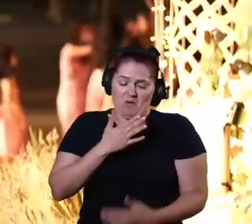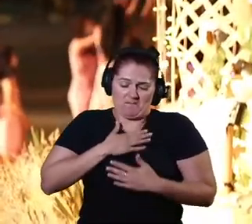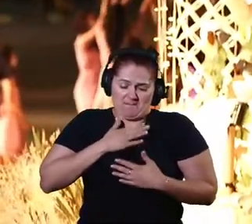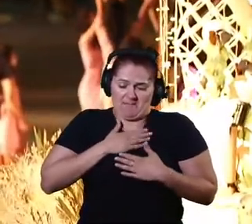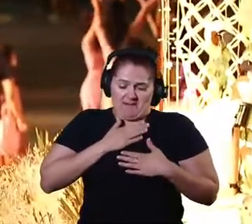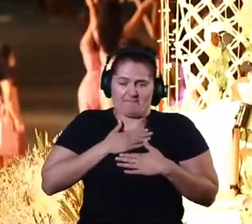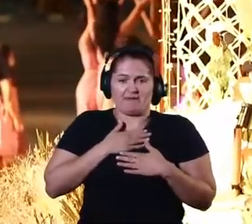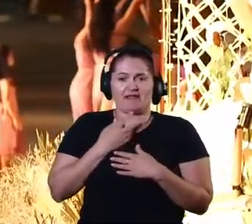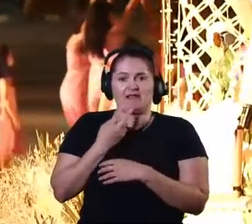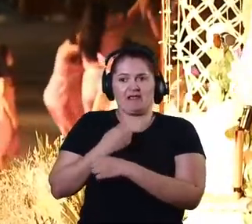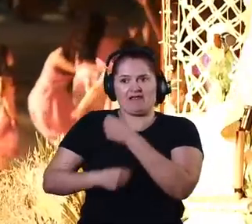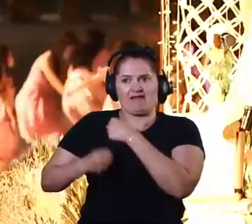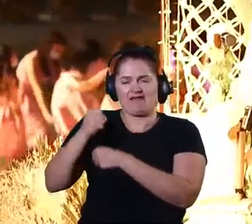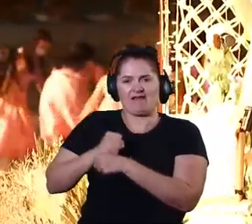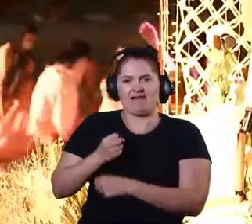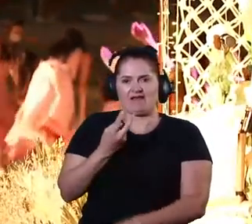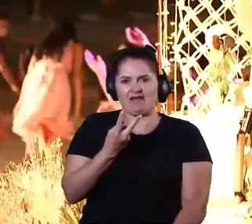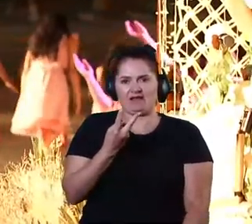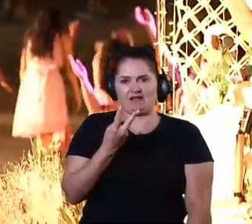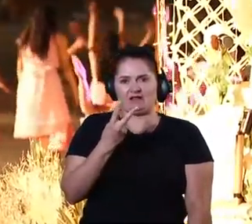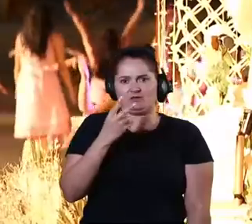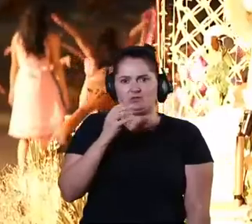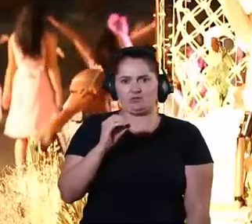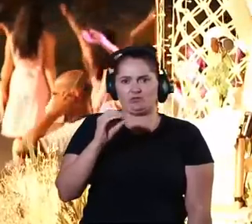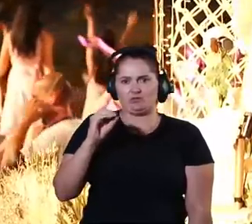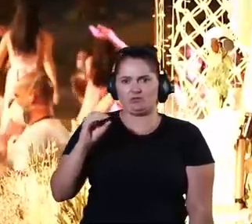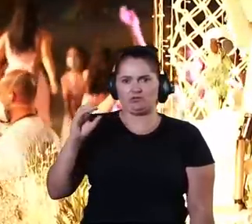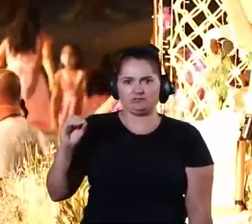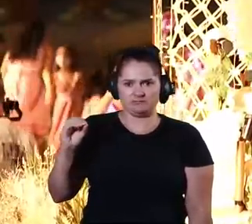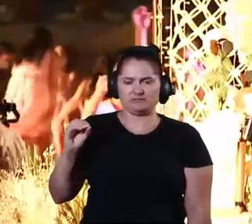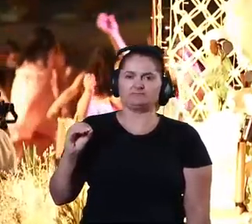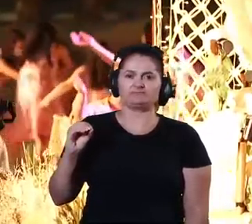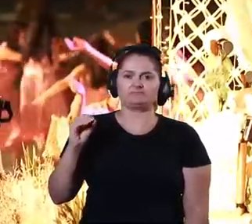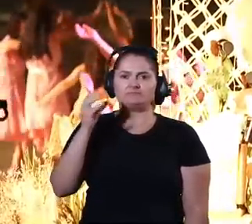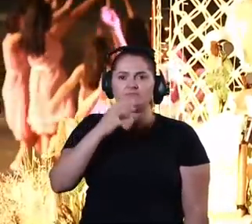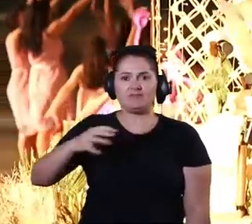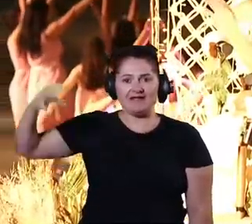comigo lá na edição de 2000, né, com